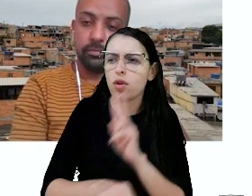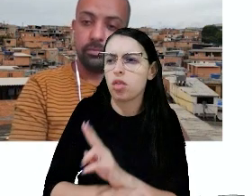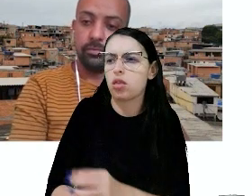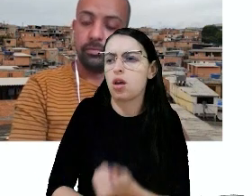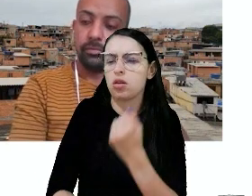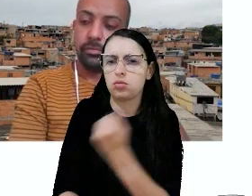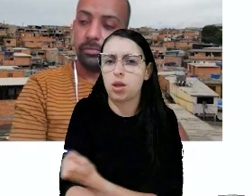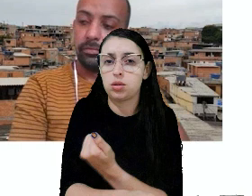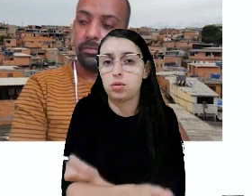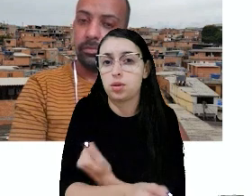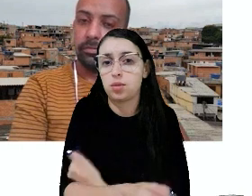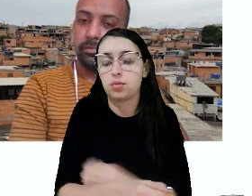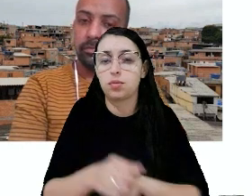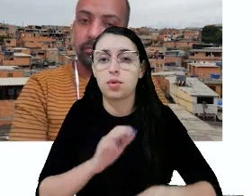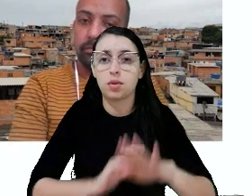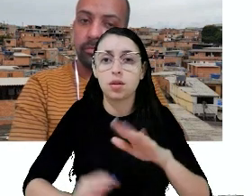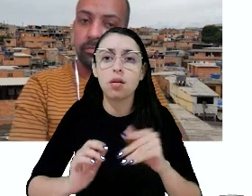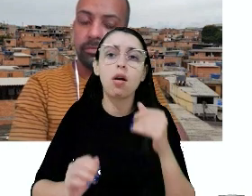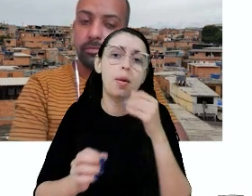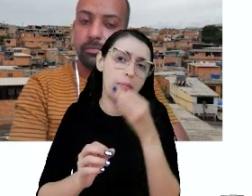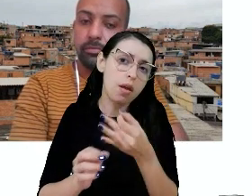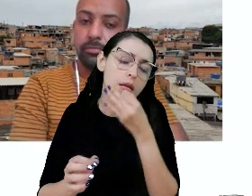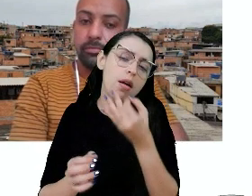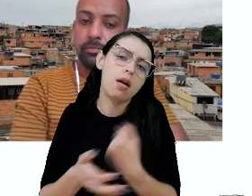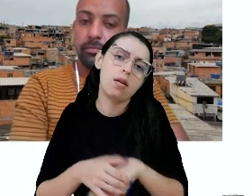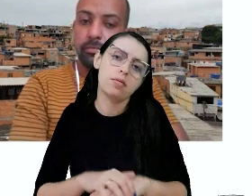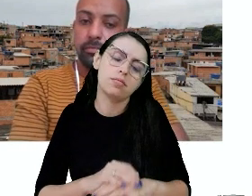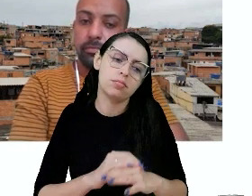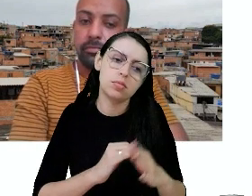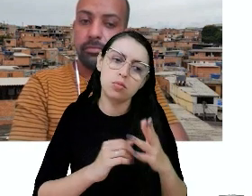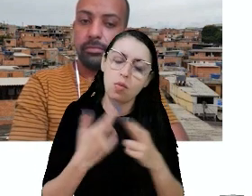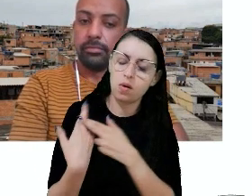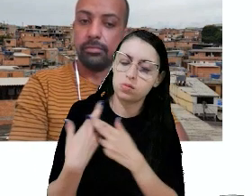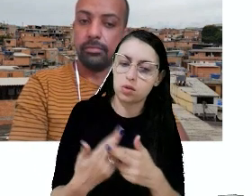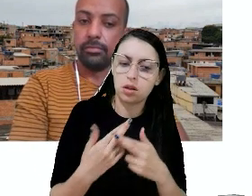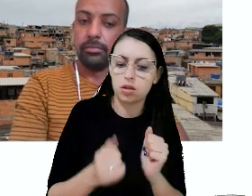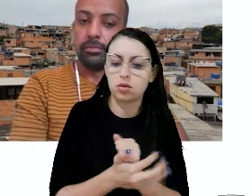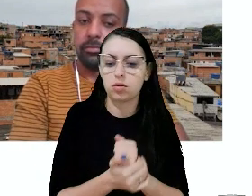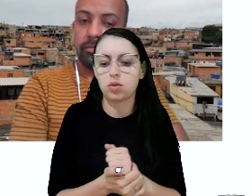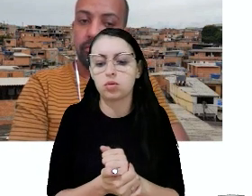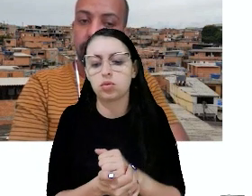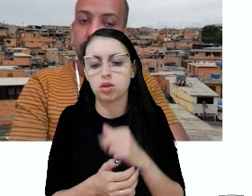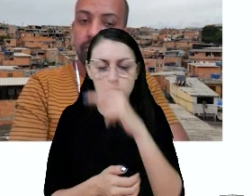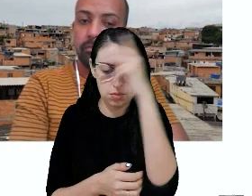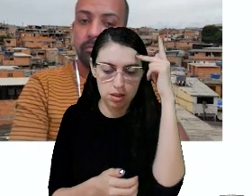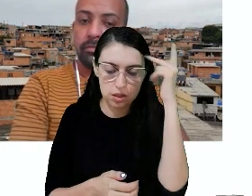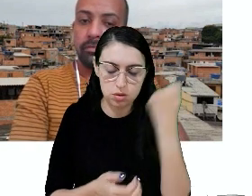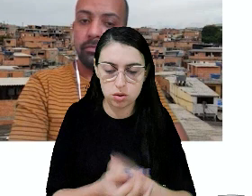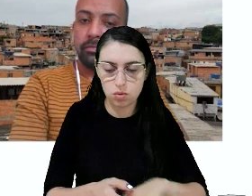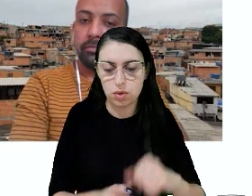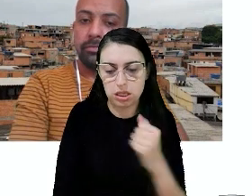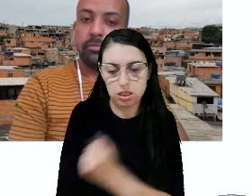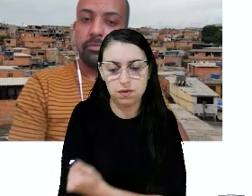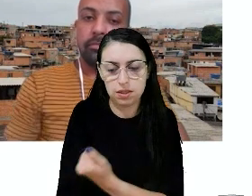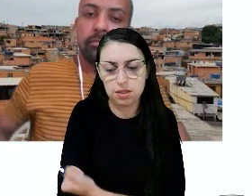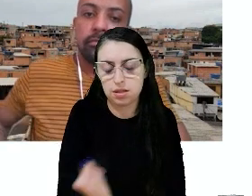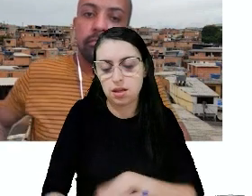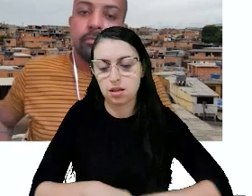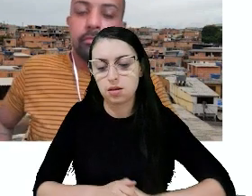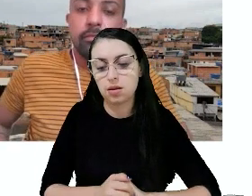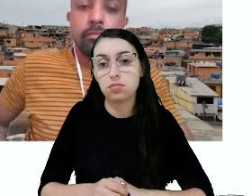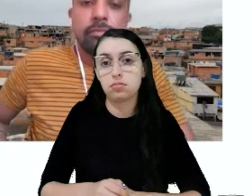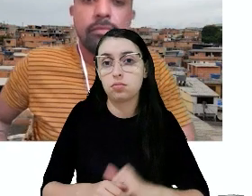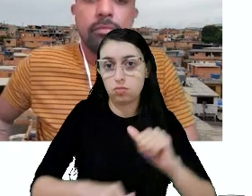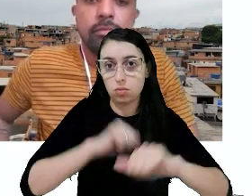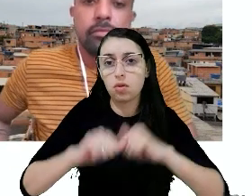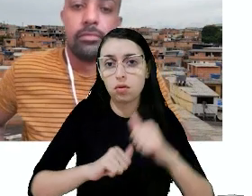pela prevenção e aconselhar dependentes químicos, foi nomeado pelo Fórum Econômico Mundial um dos 15 jovens